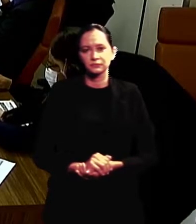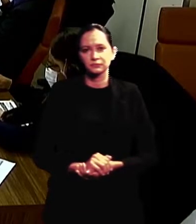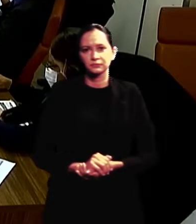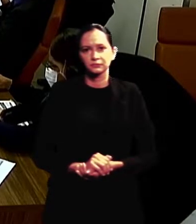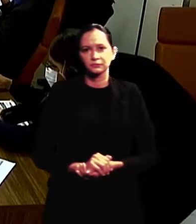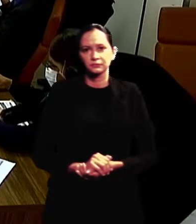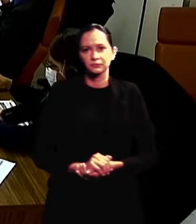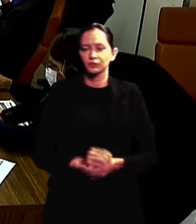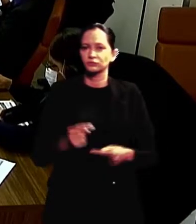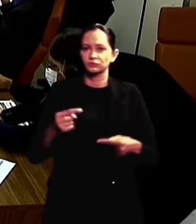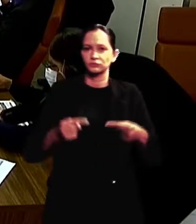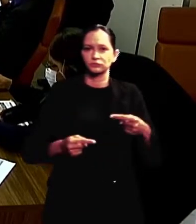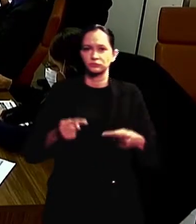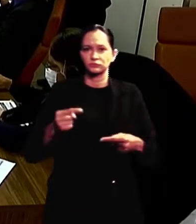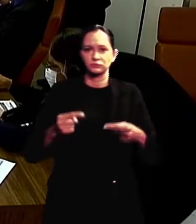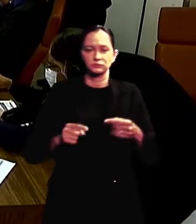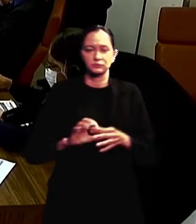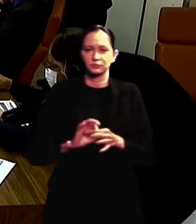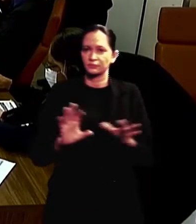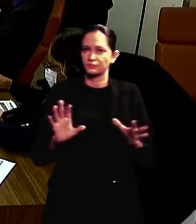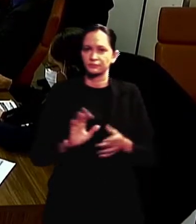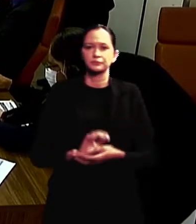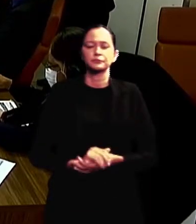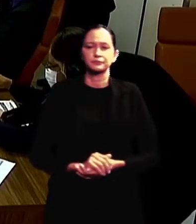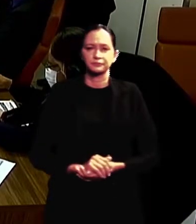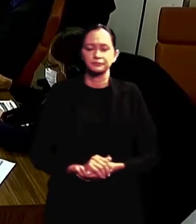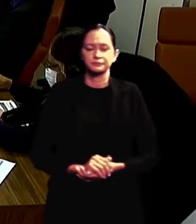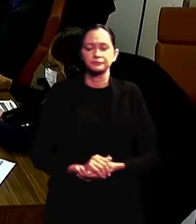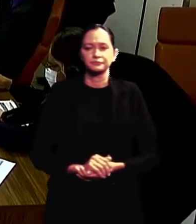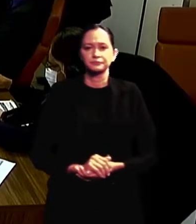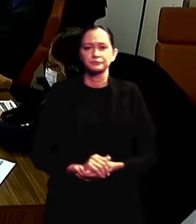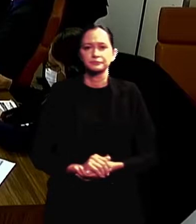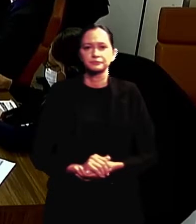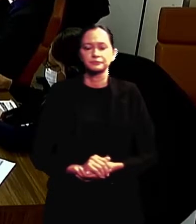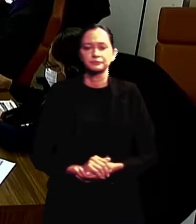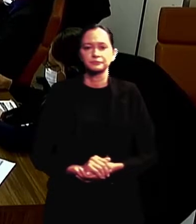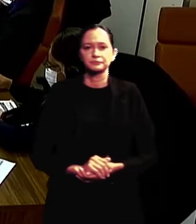O projeto está em discussão.